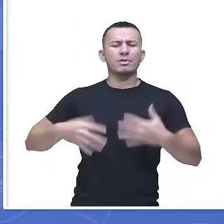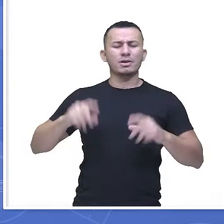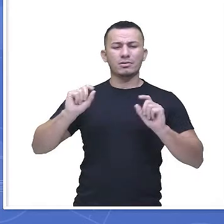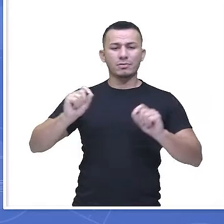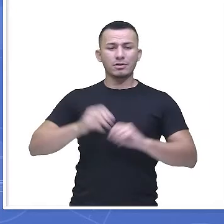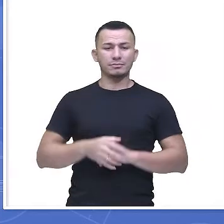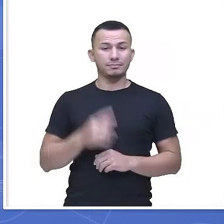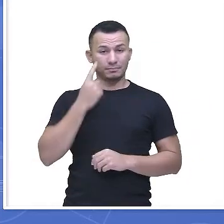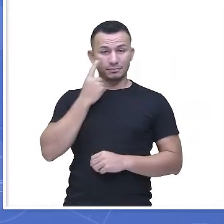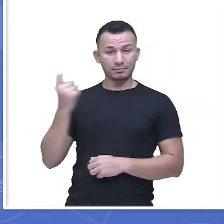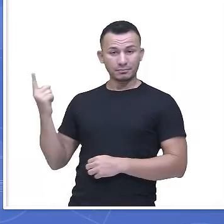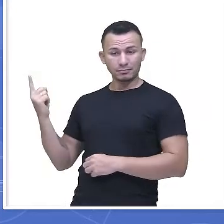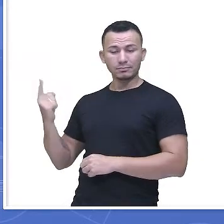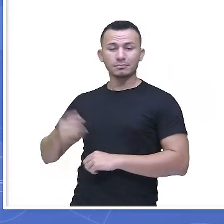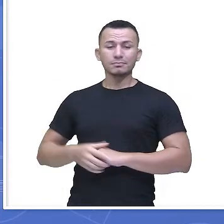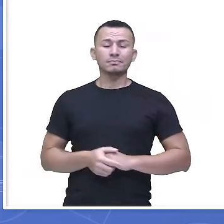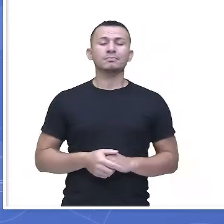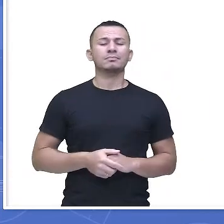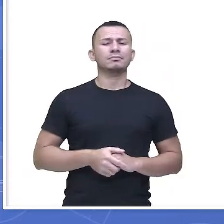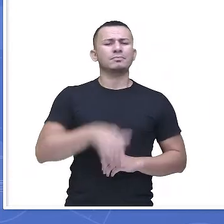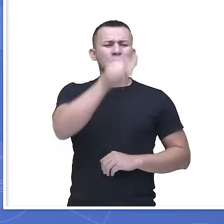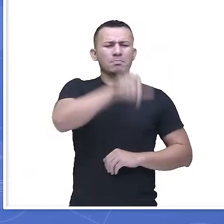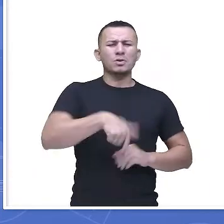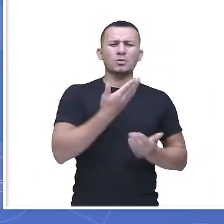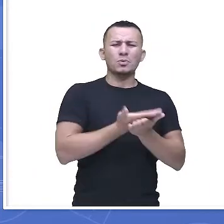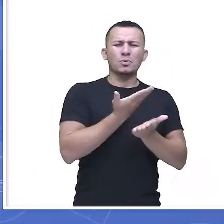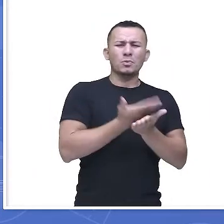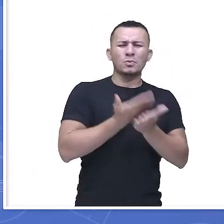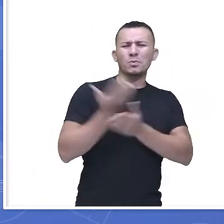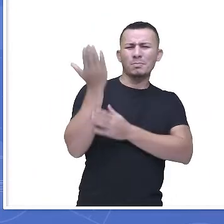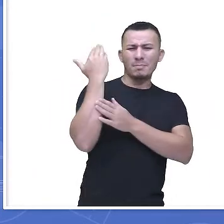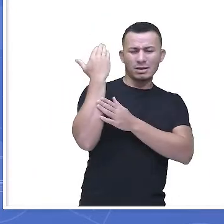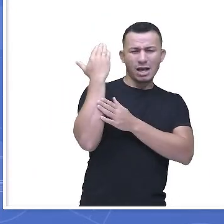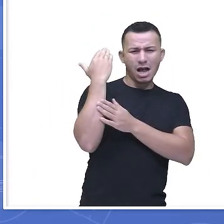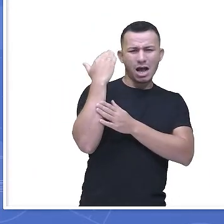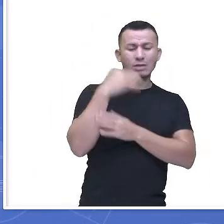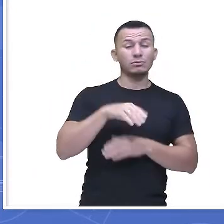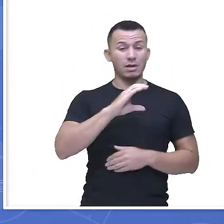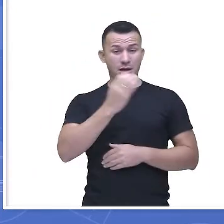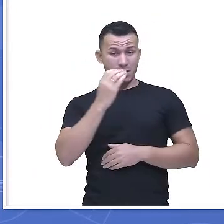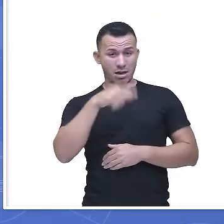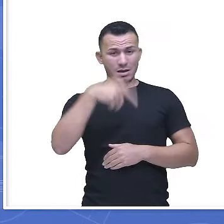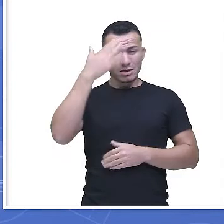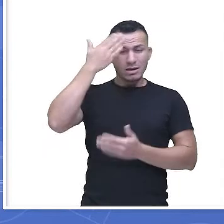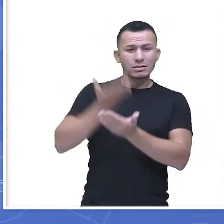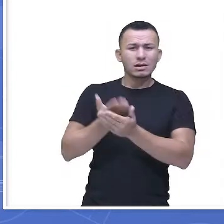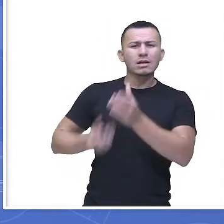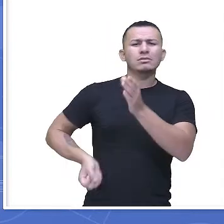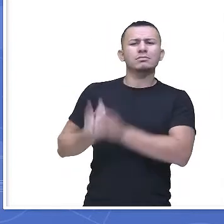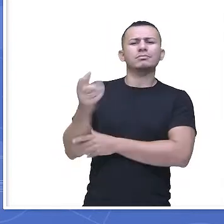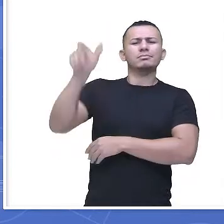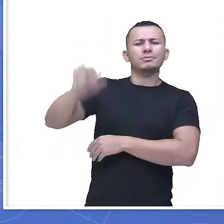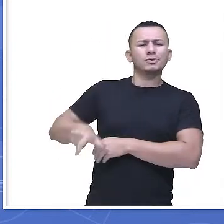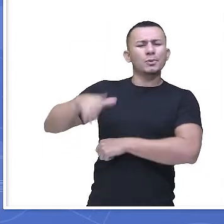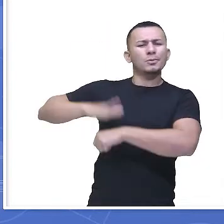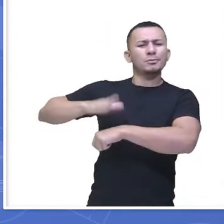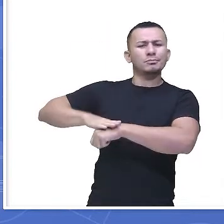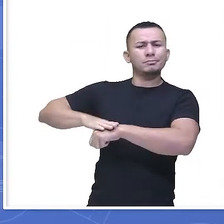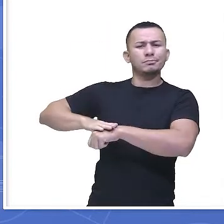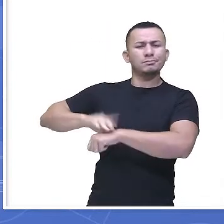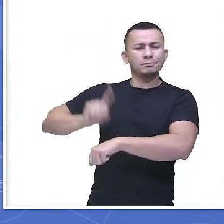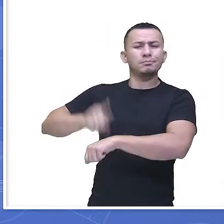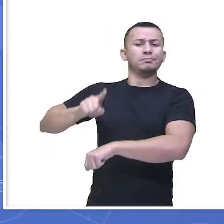seguinte: estudiosos mais antigos acreditavam que os seres vivos surgiam